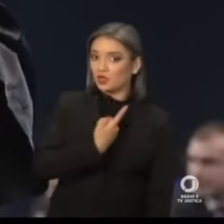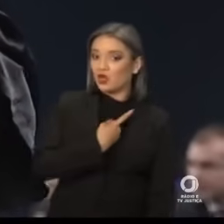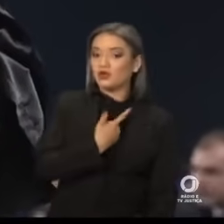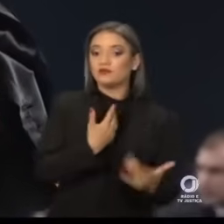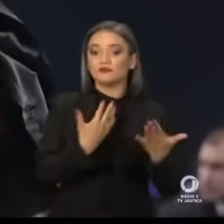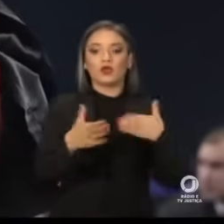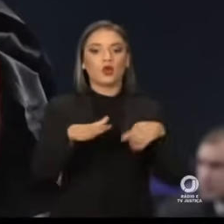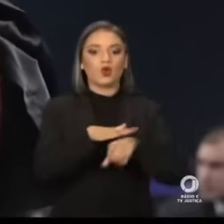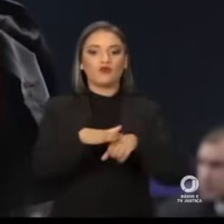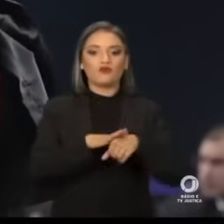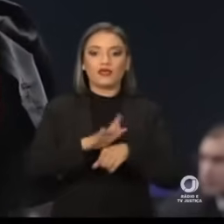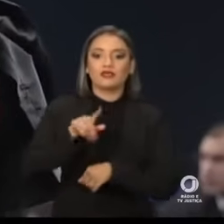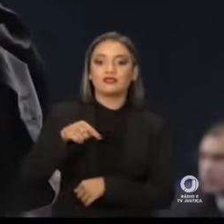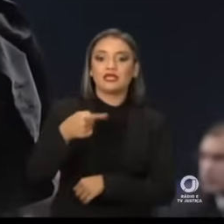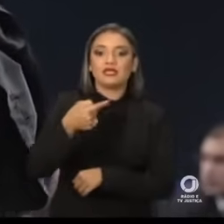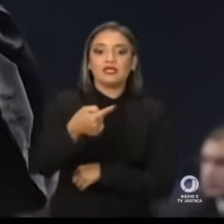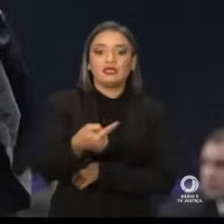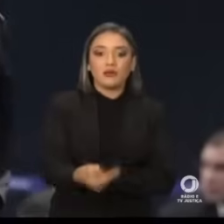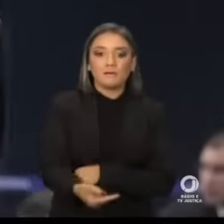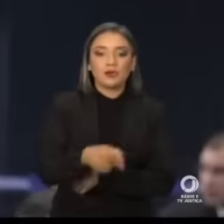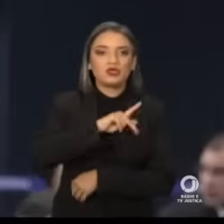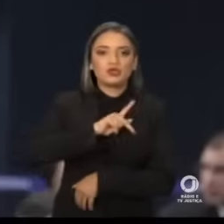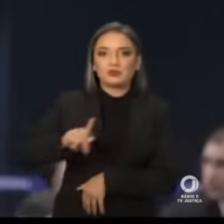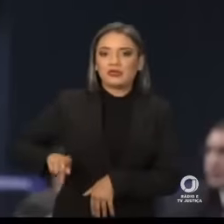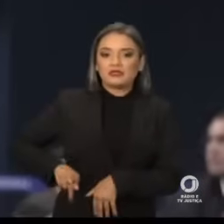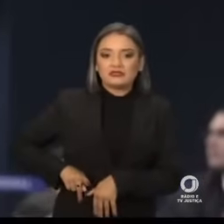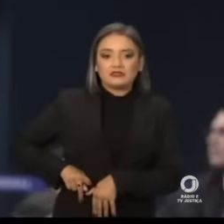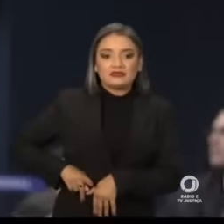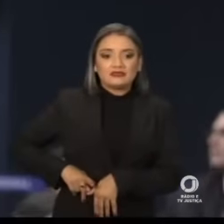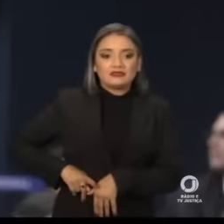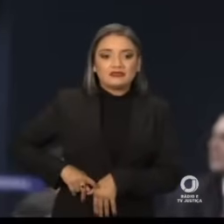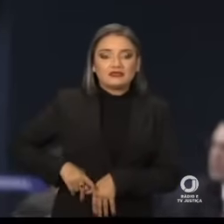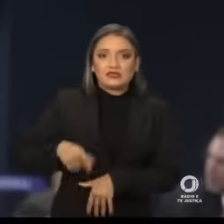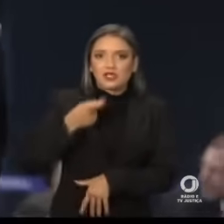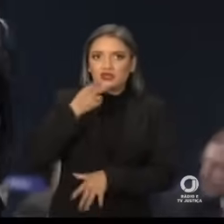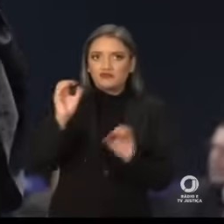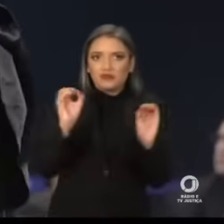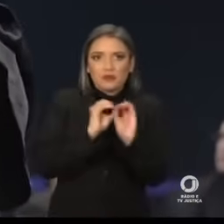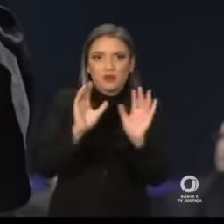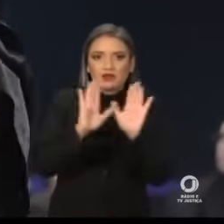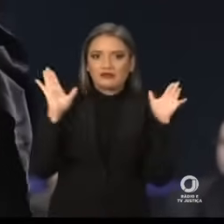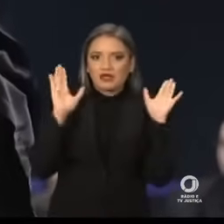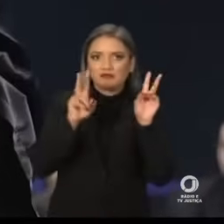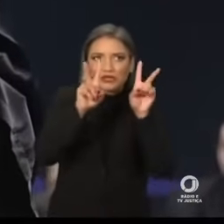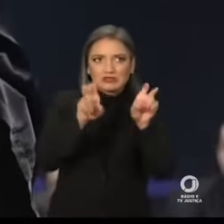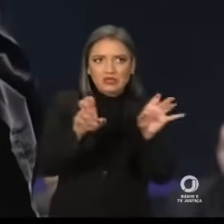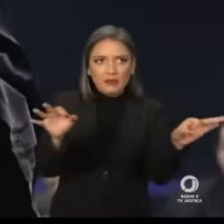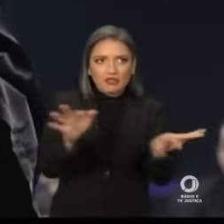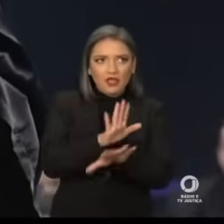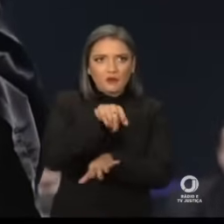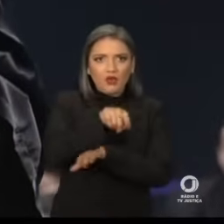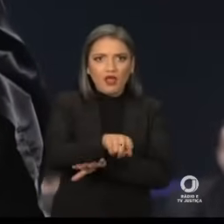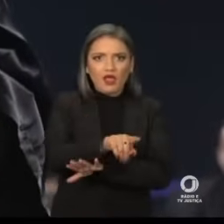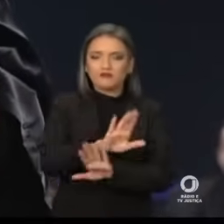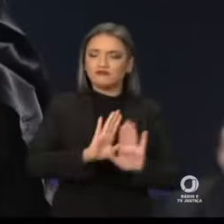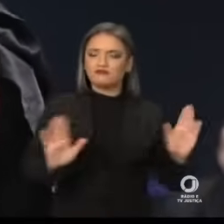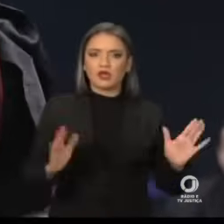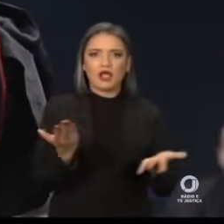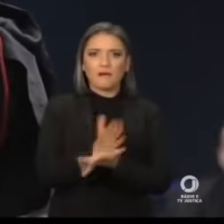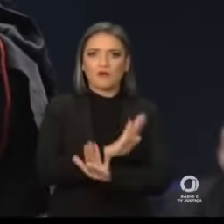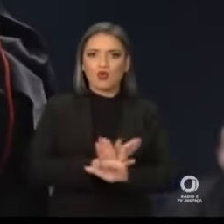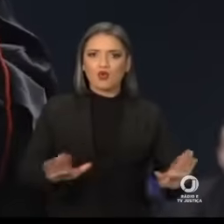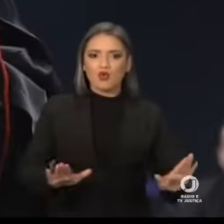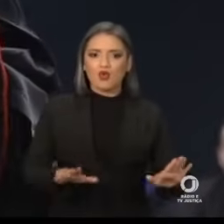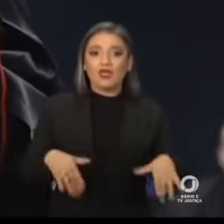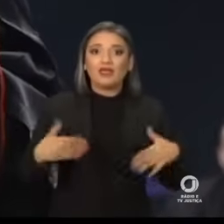e depois daquela conversa o presidente nunca mais tocou naquele assunto. O assunto foi encerrado na conversa de 7 de dezembro. Então, um